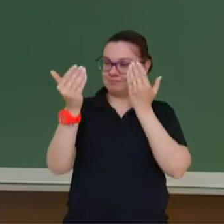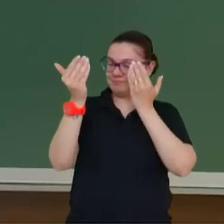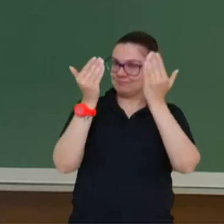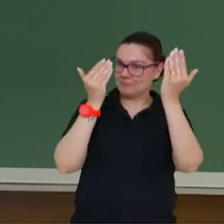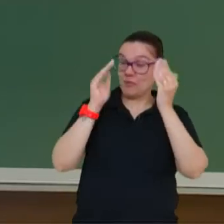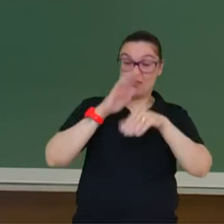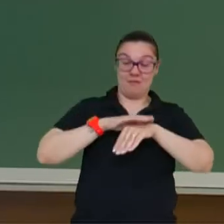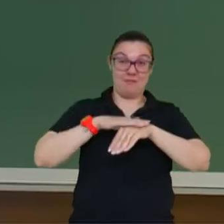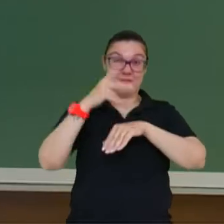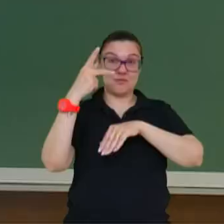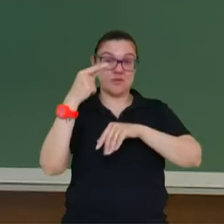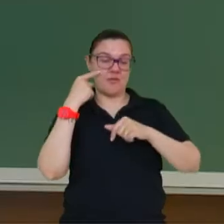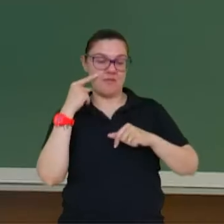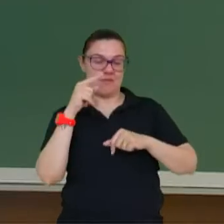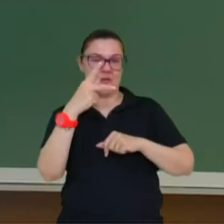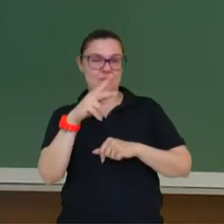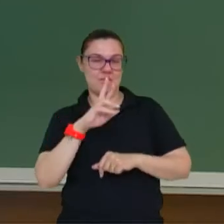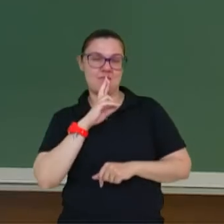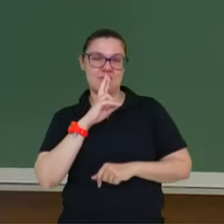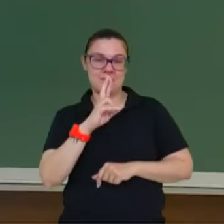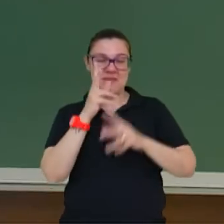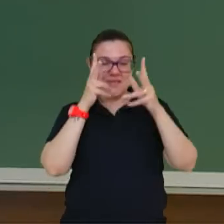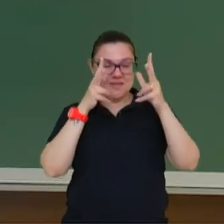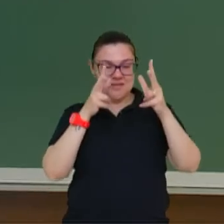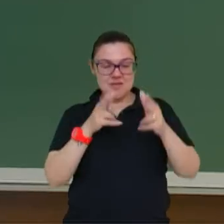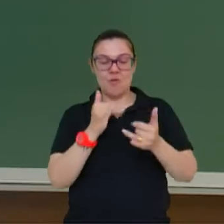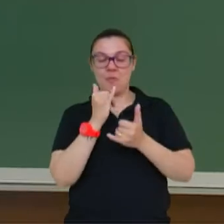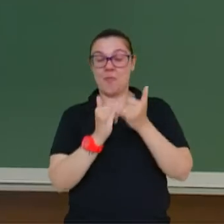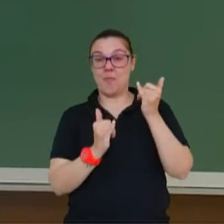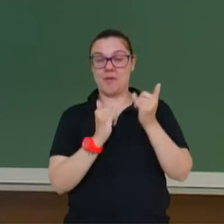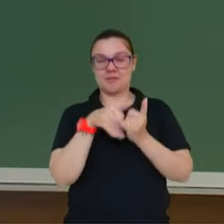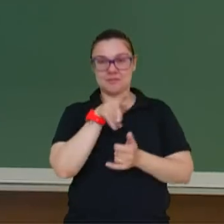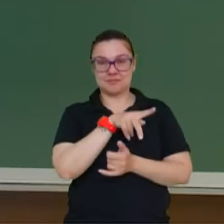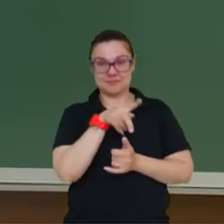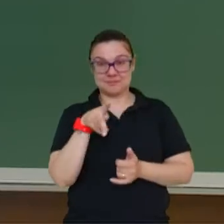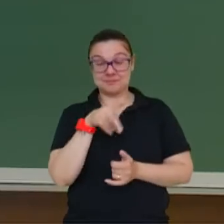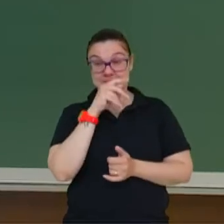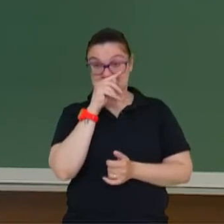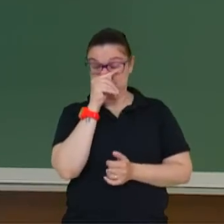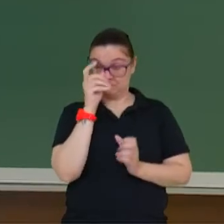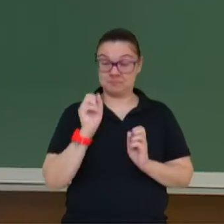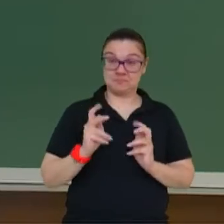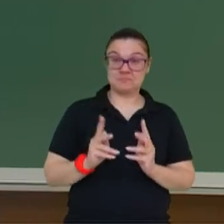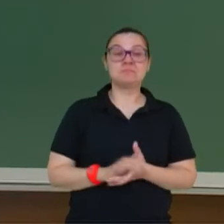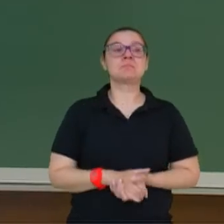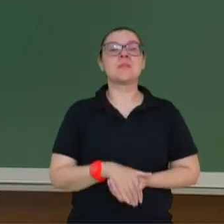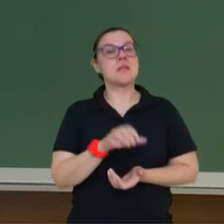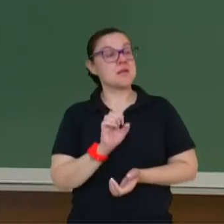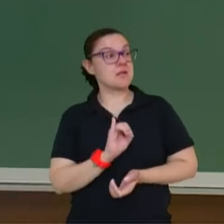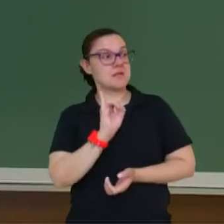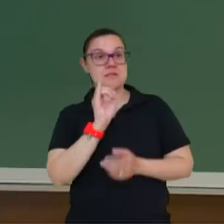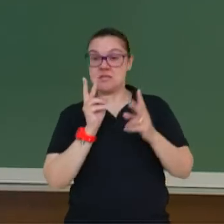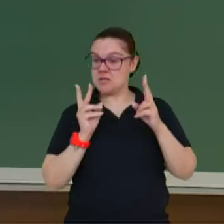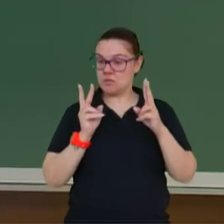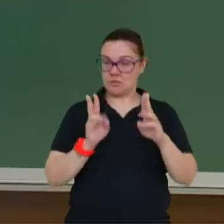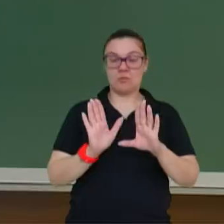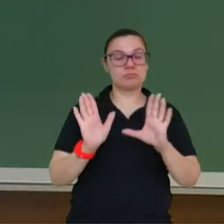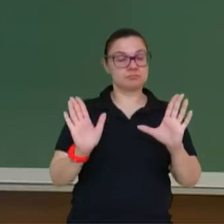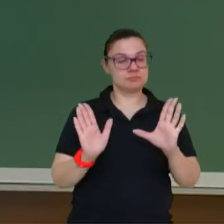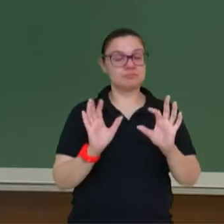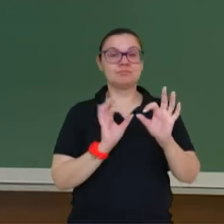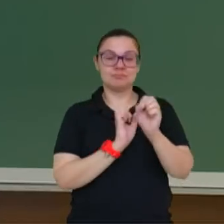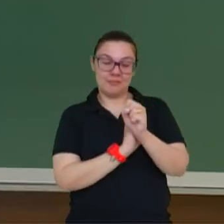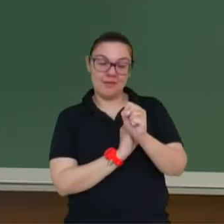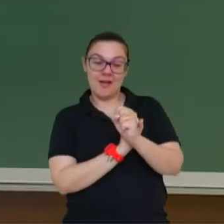aí, ler e ver se a sua resposta está semelhante à resposta da prof. Se não tiver, você